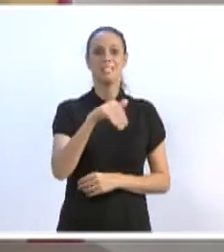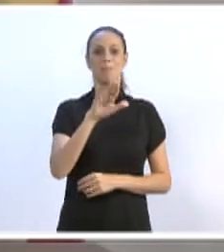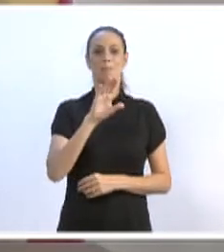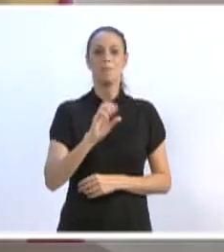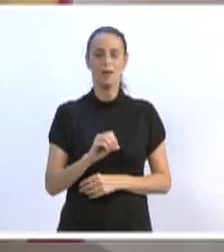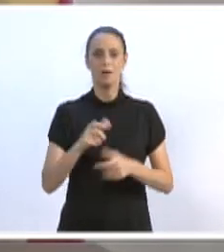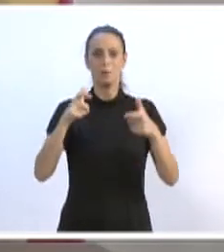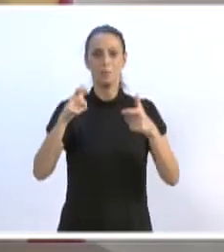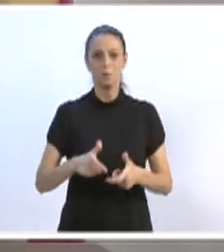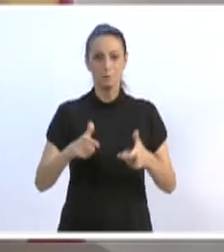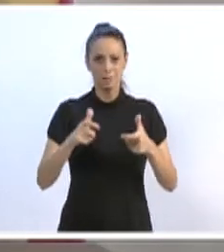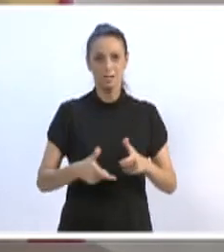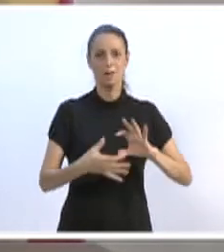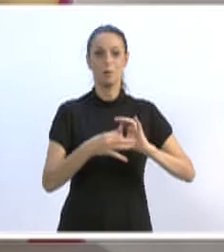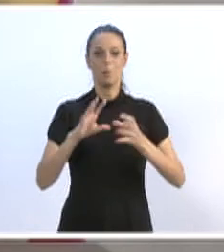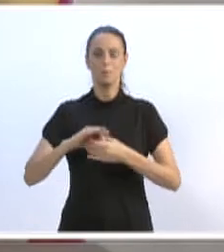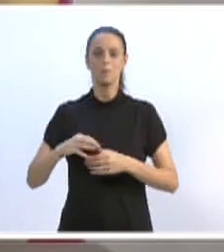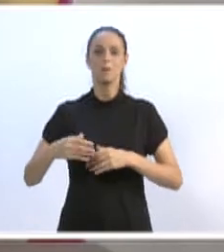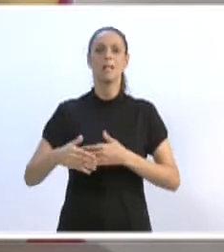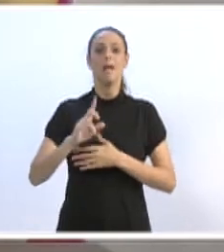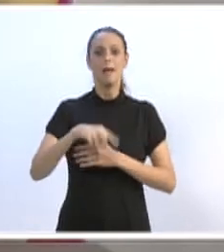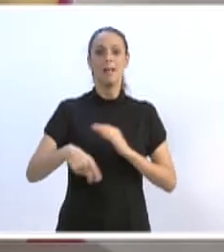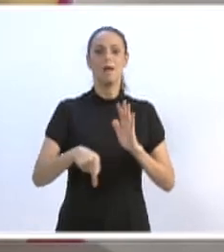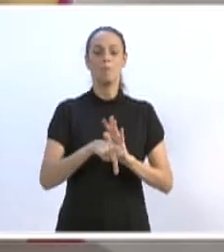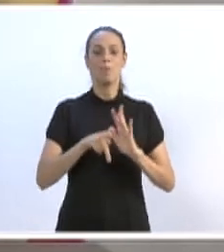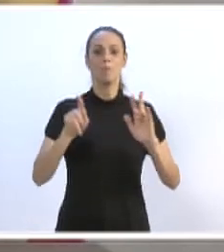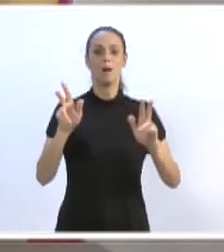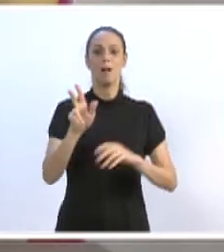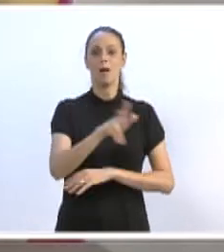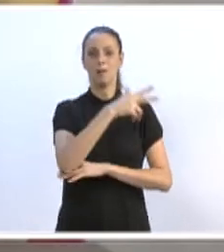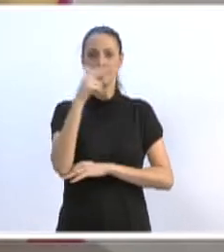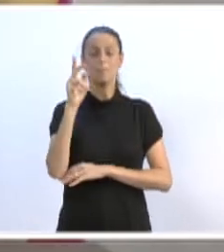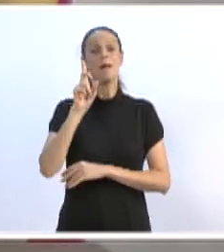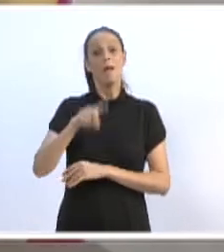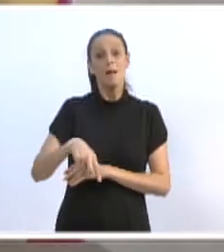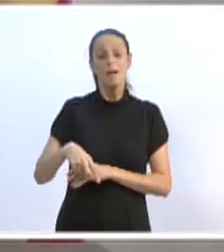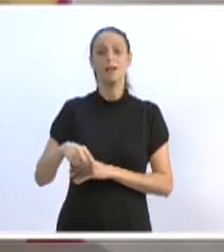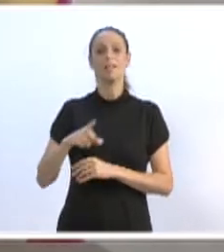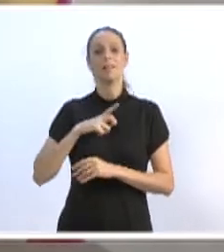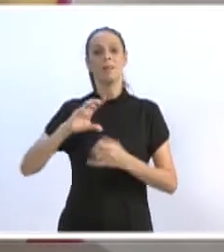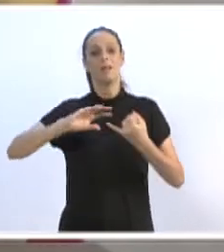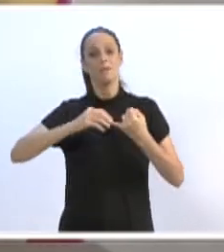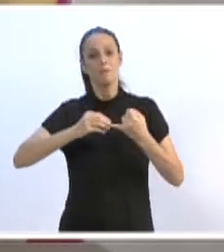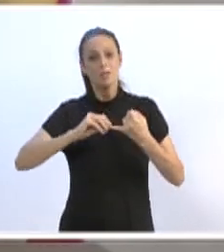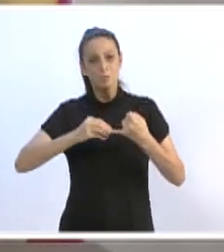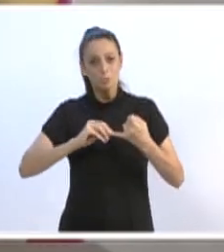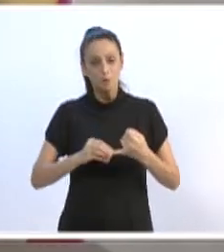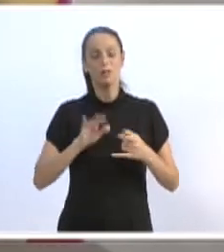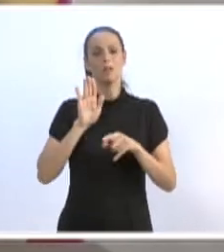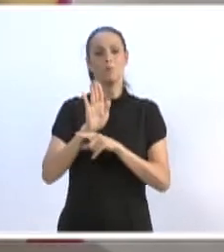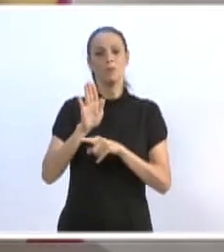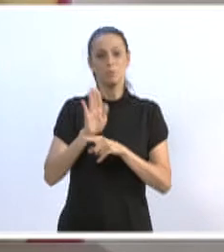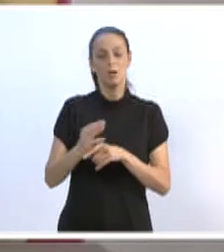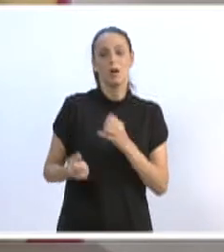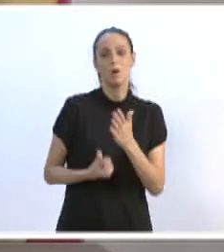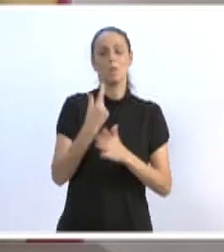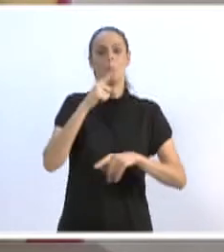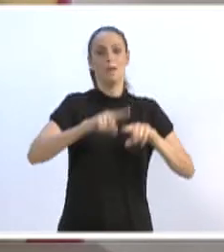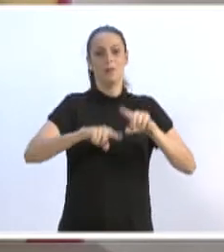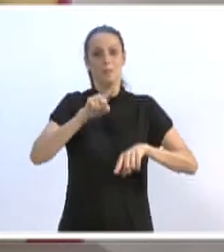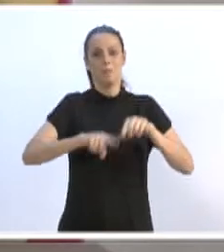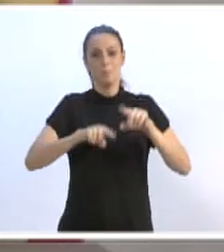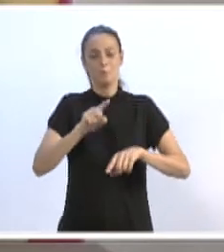legal, foi muito bacana mesmo. E o Clube Náutico América é um ícone e que vale a pena ser prestigiado. Quem tiver